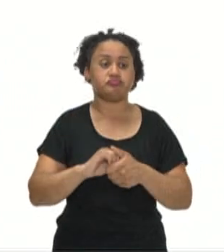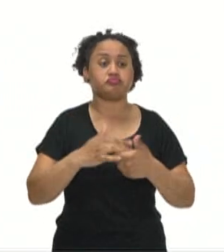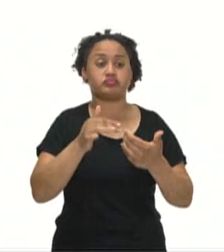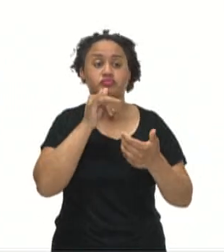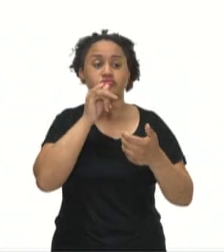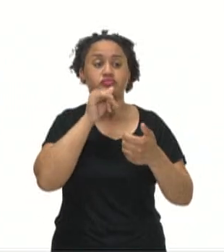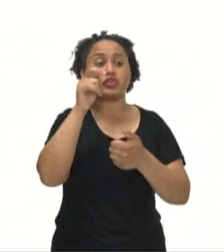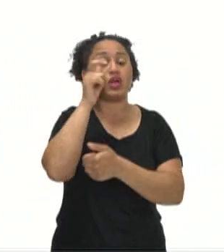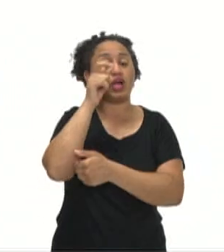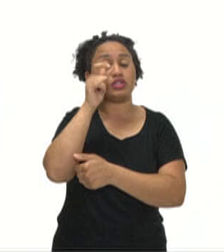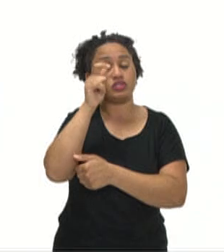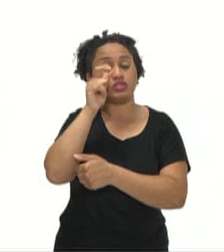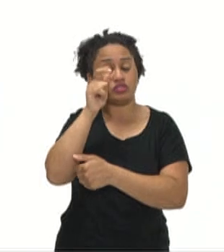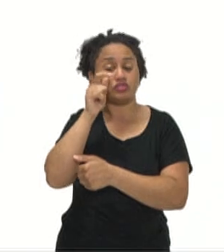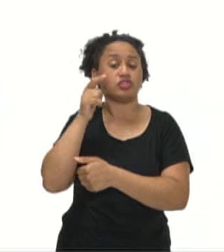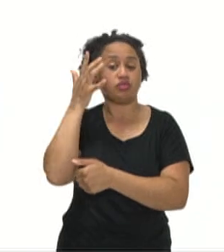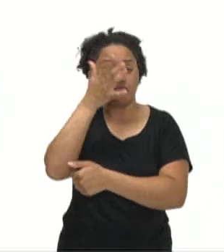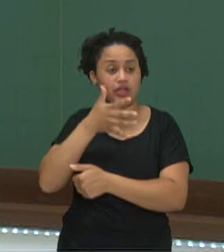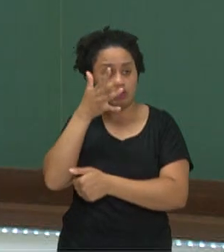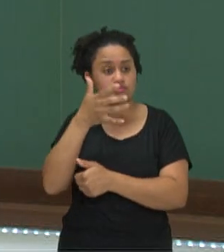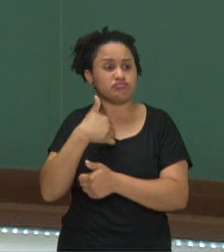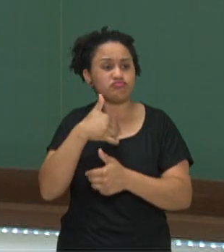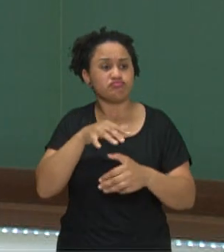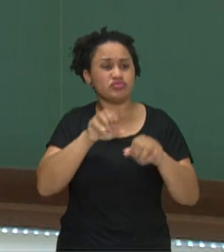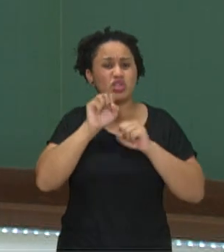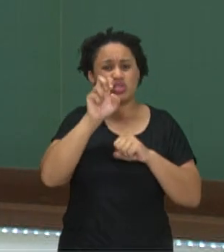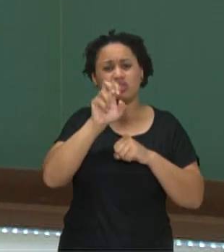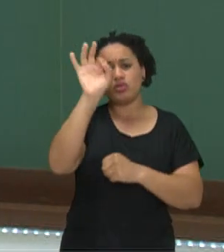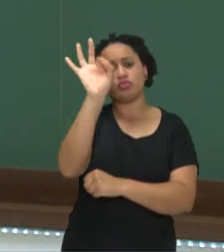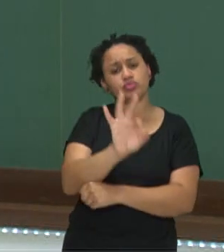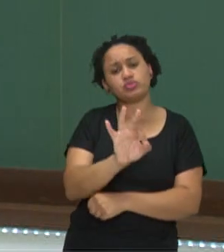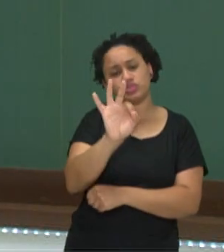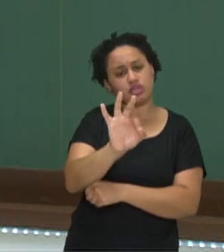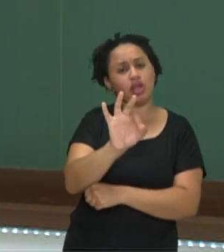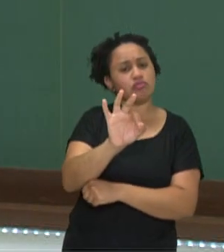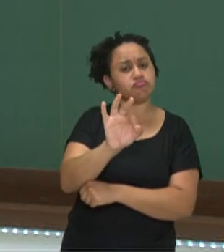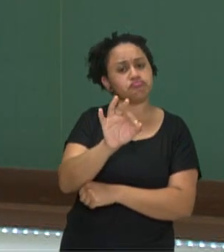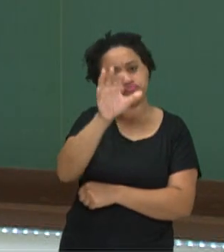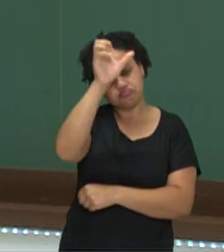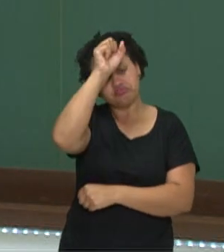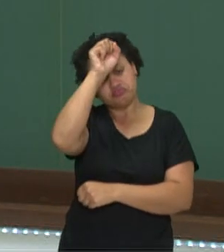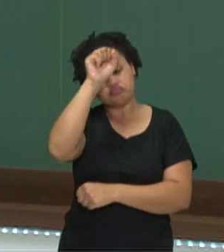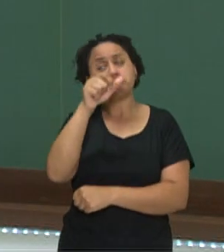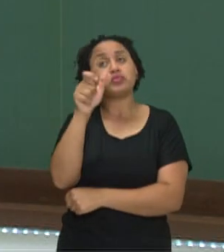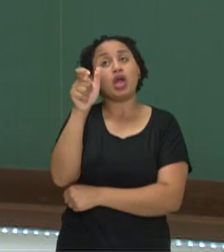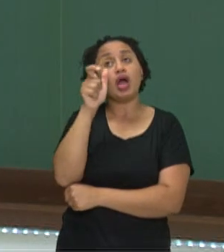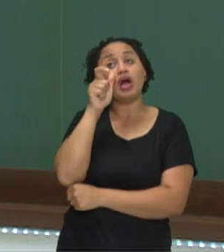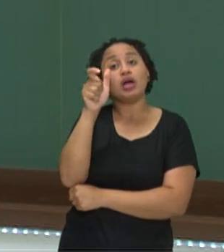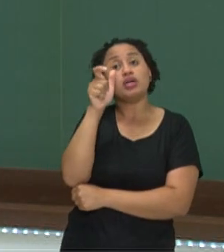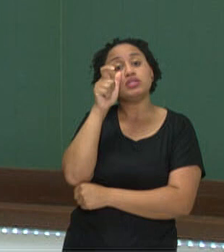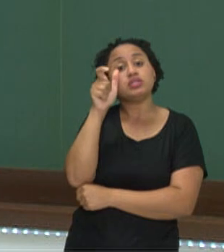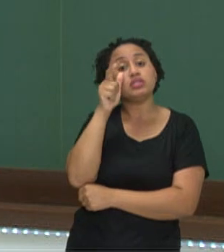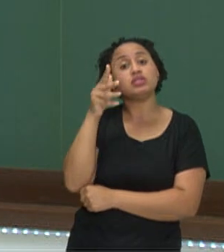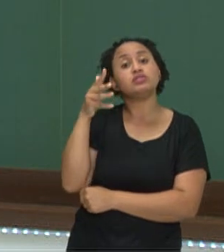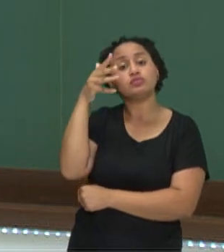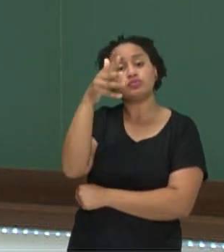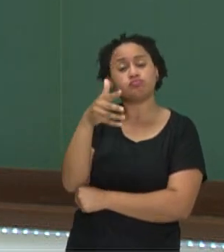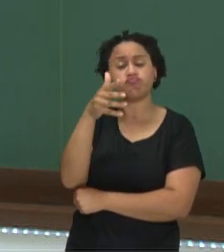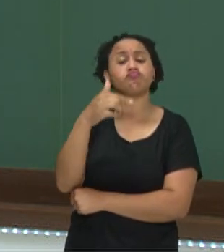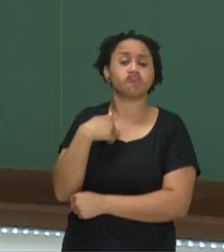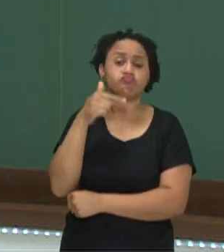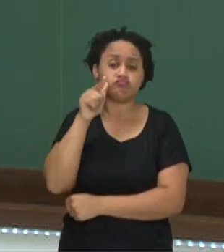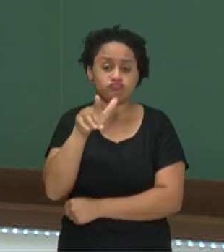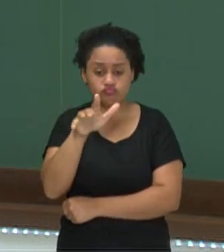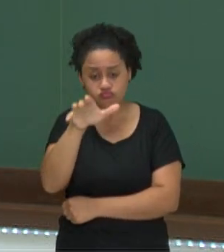permite um índice de retenção do conhecimento de 5%. Então, quando a gente assiste uma palestra, a gente vai reter, né,